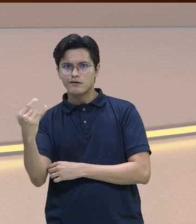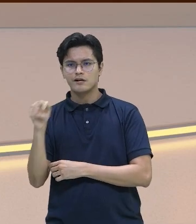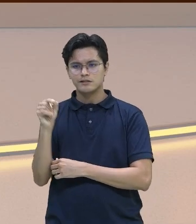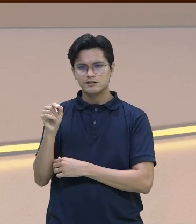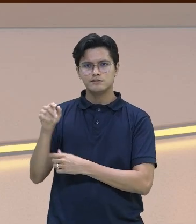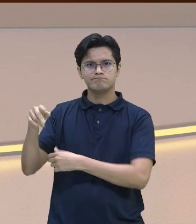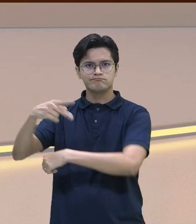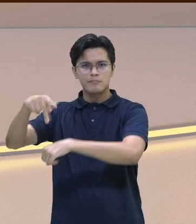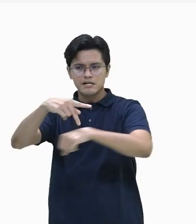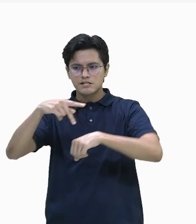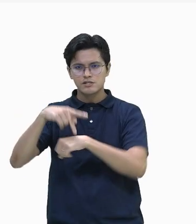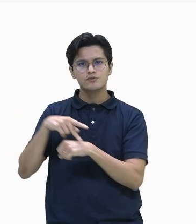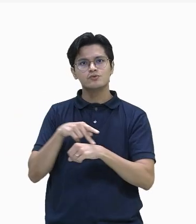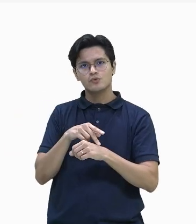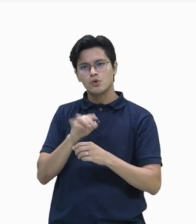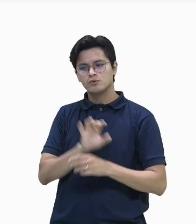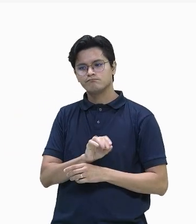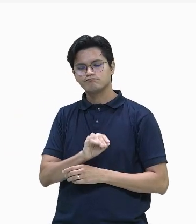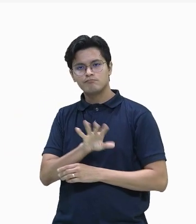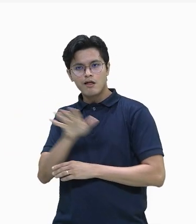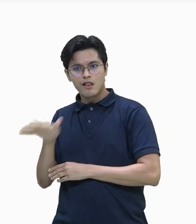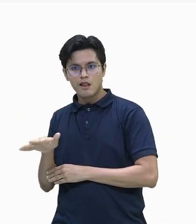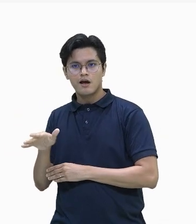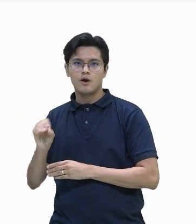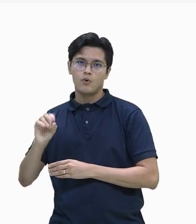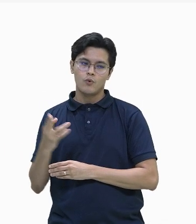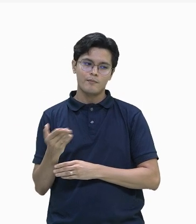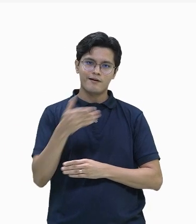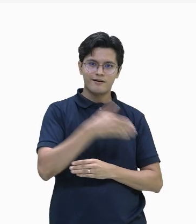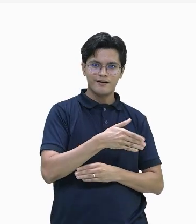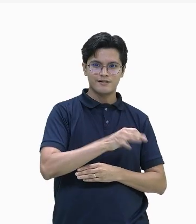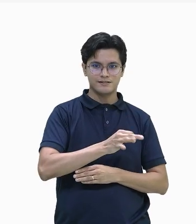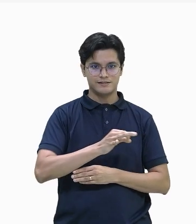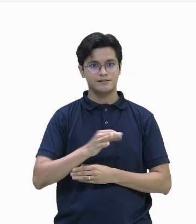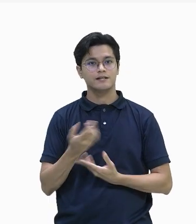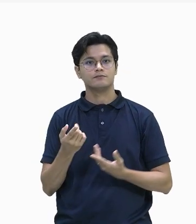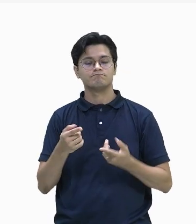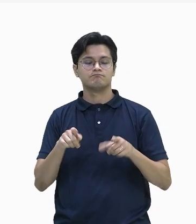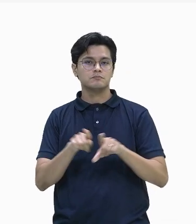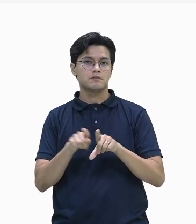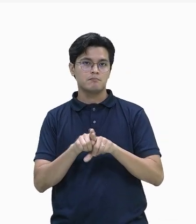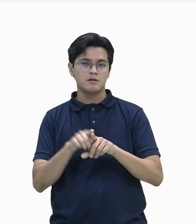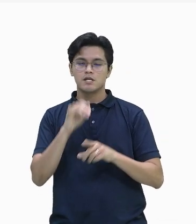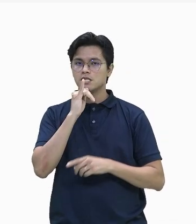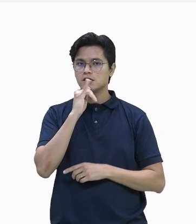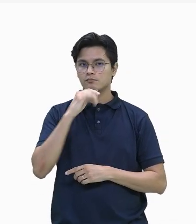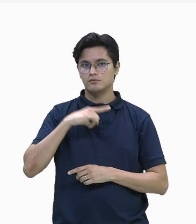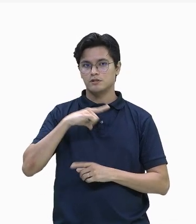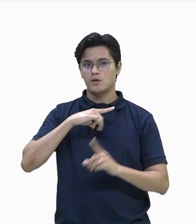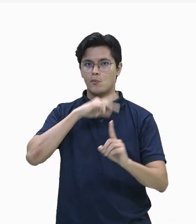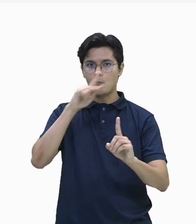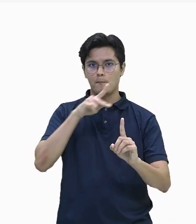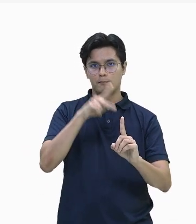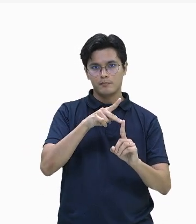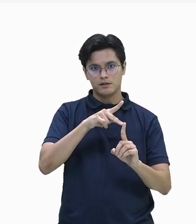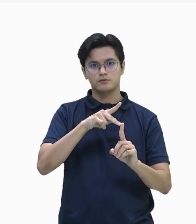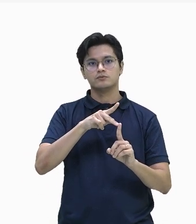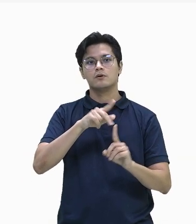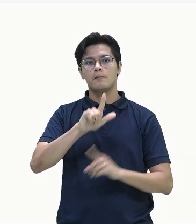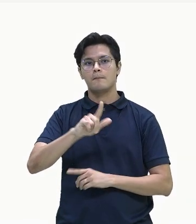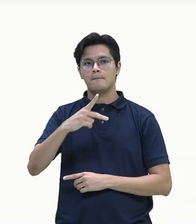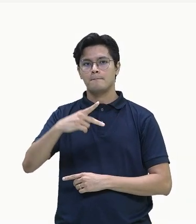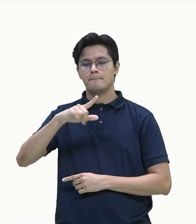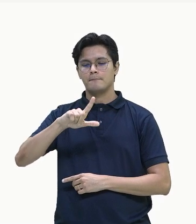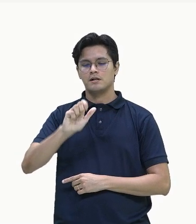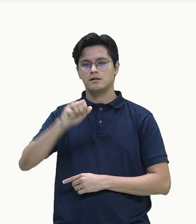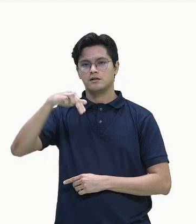agora. Acompanhe aqui comigo. O Plano Marshall, juntamente com o Comecon, são uma dessas estratégias que eles